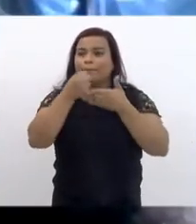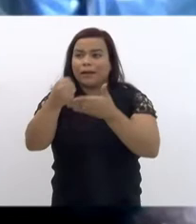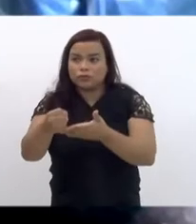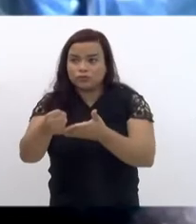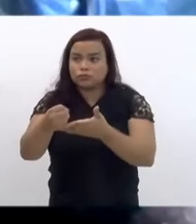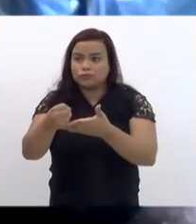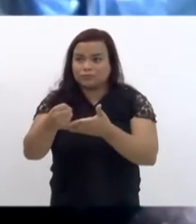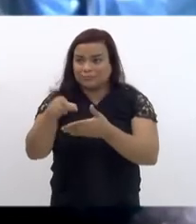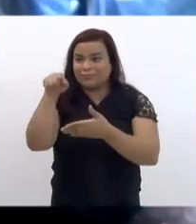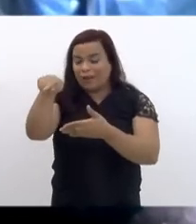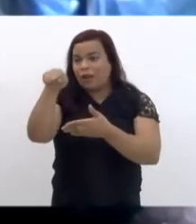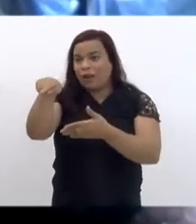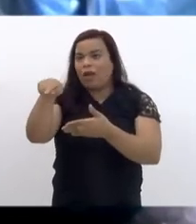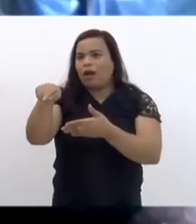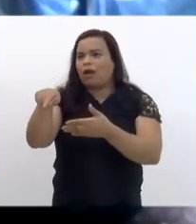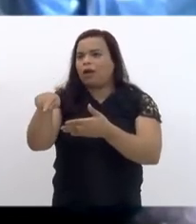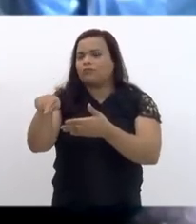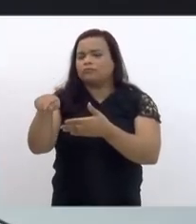sugestão, Luiz?